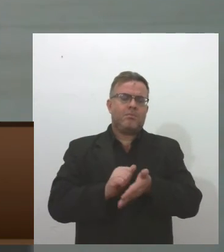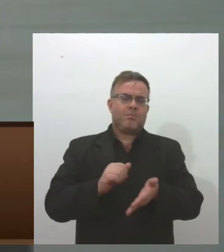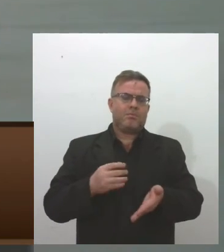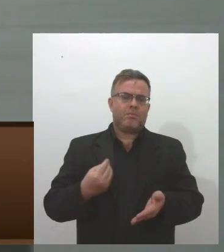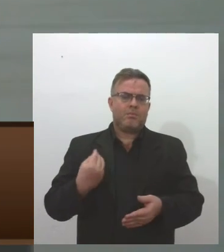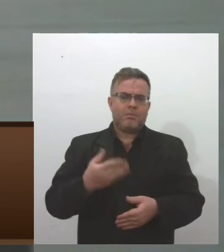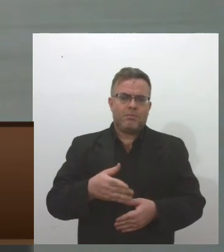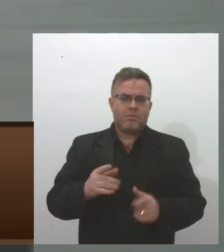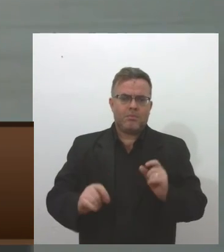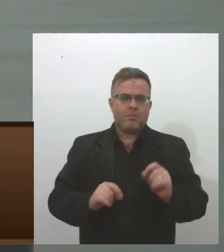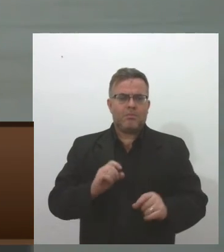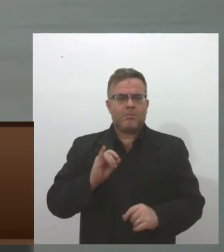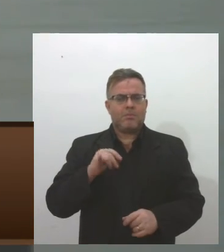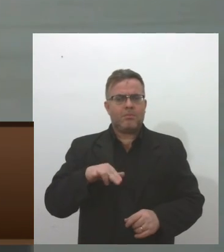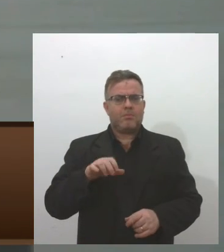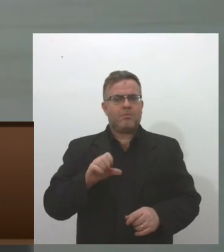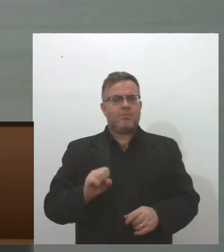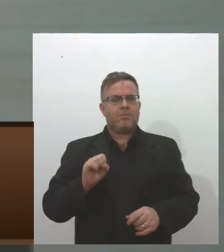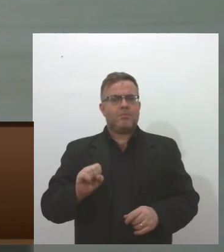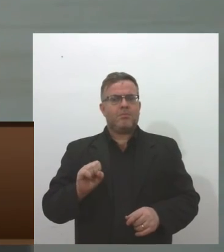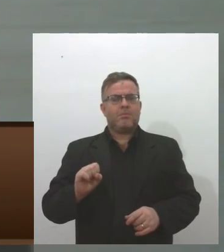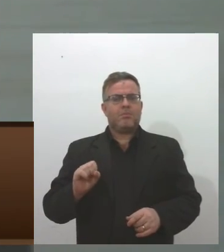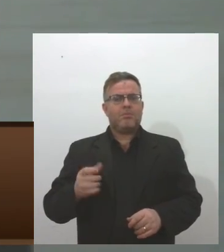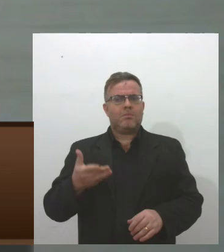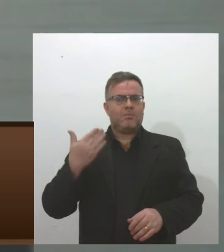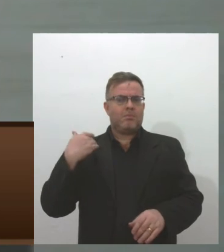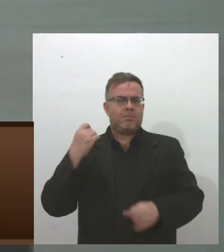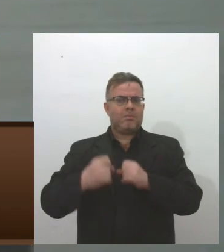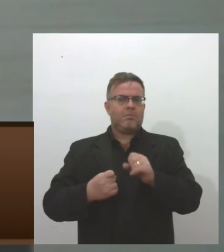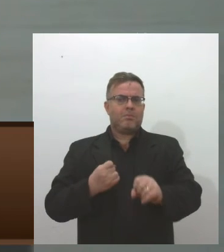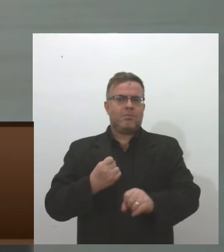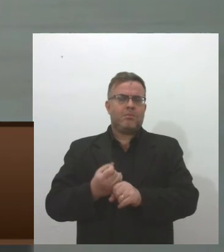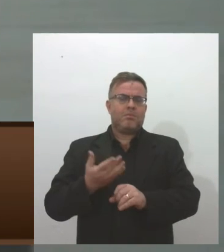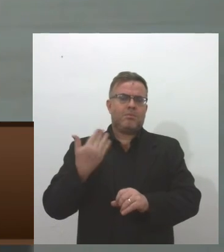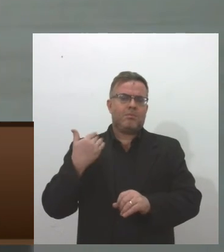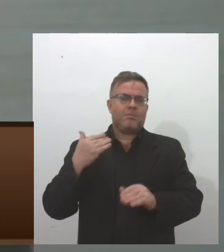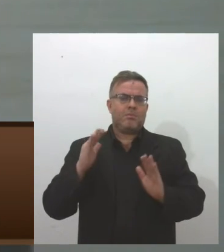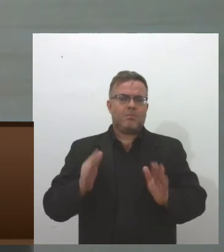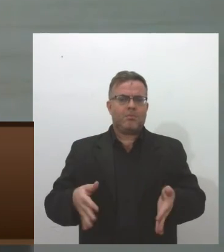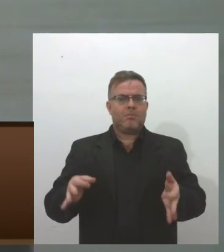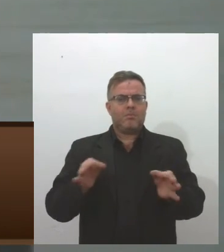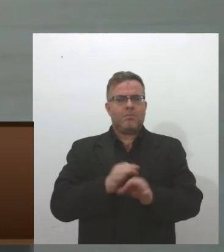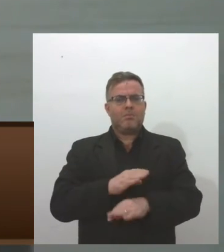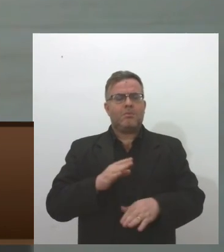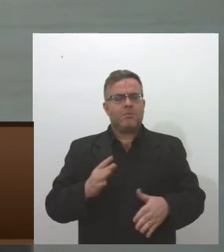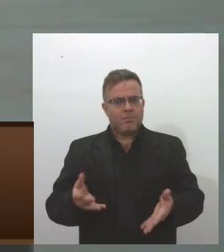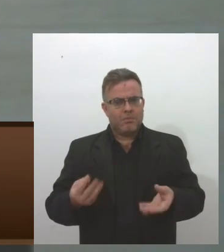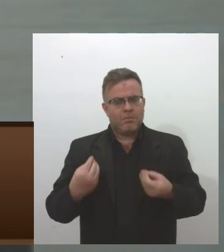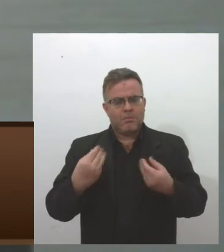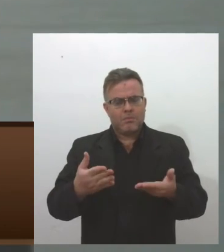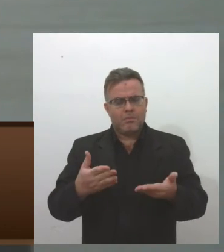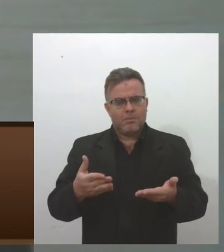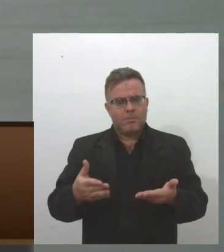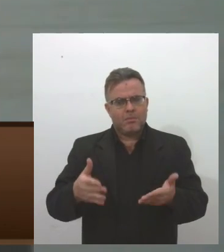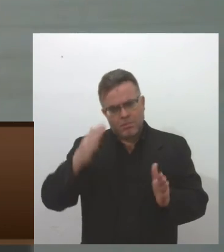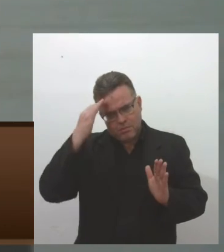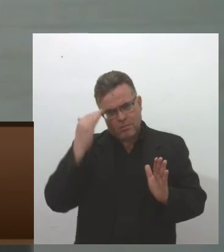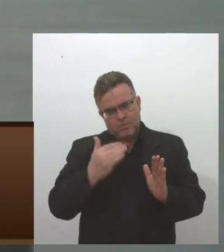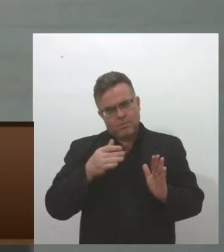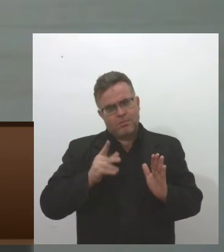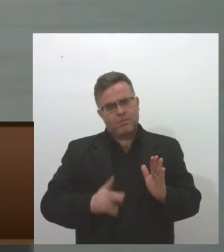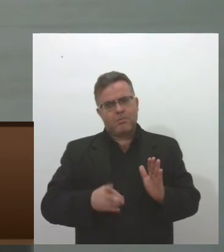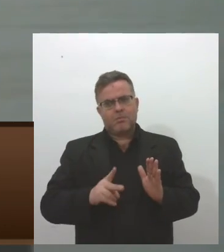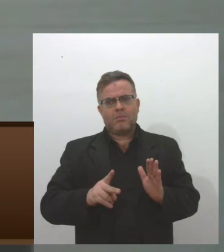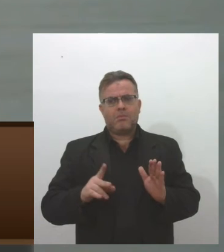o INSS, desde o ano passado, mesmo no período em que a prova de vida deixou de ser obrigatória por conta da pandemia